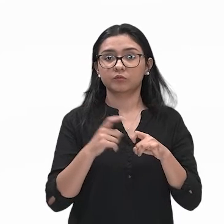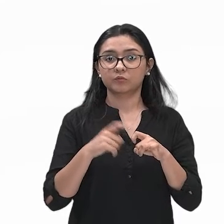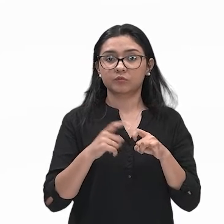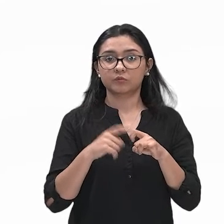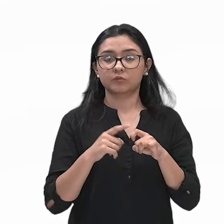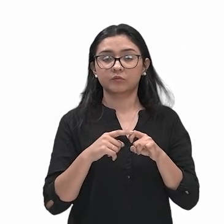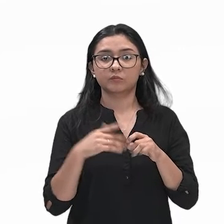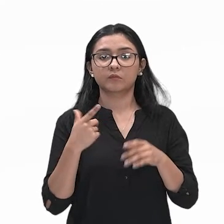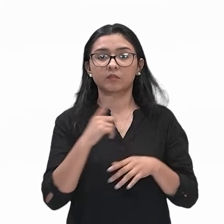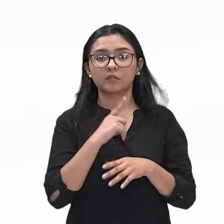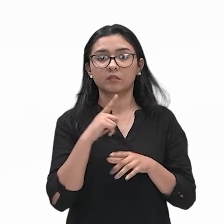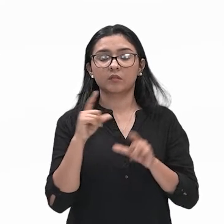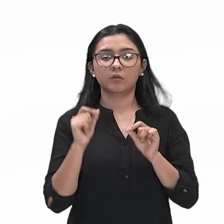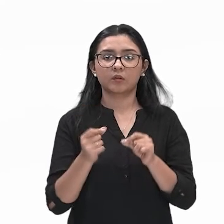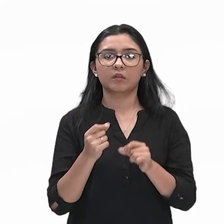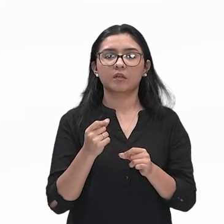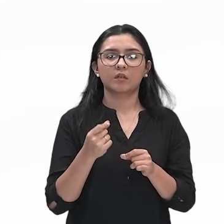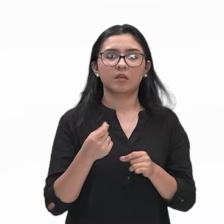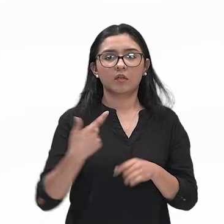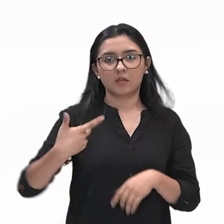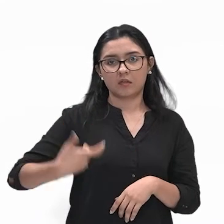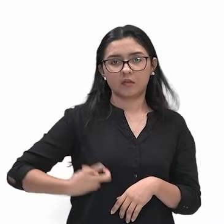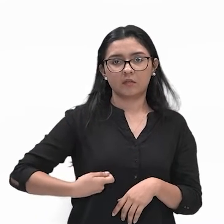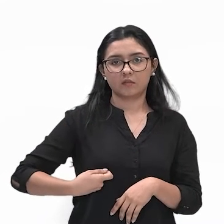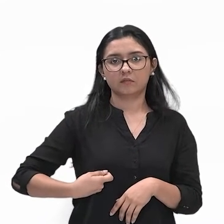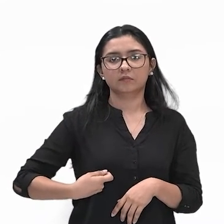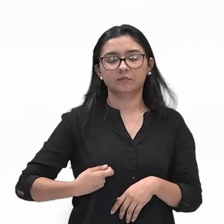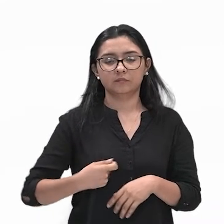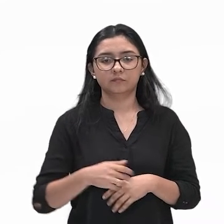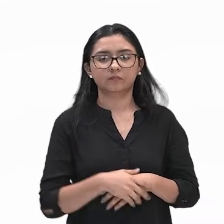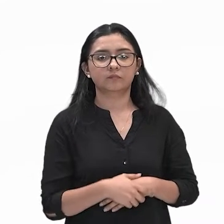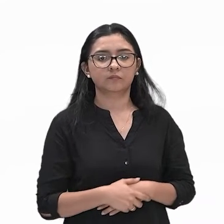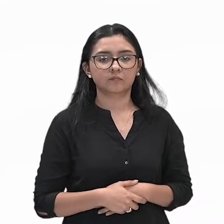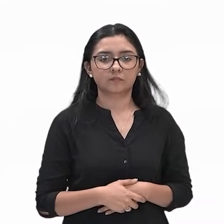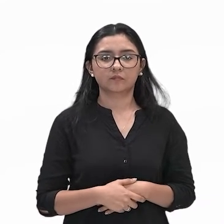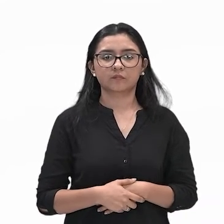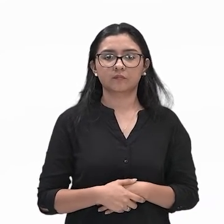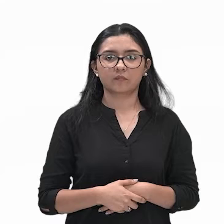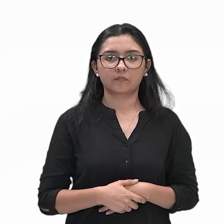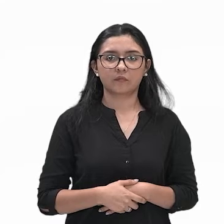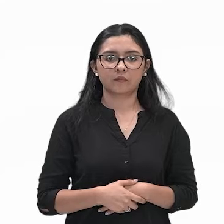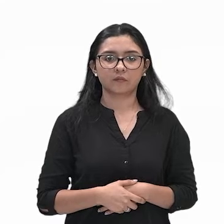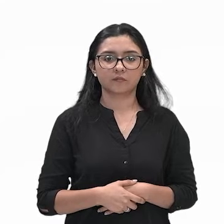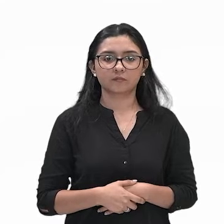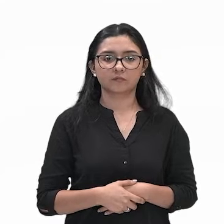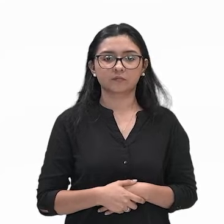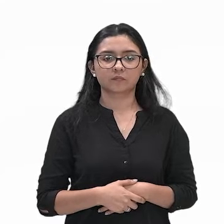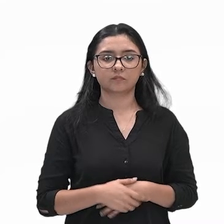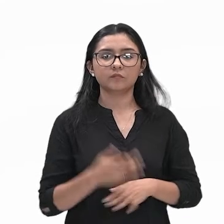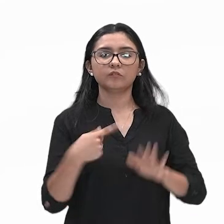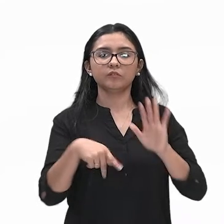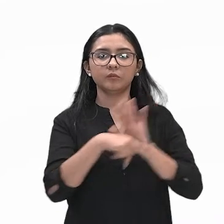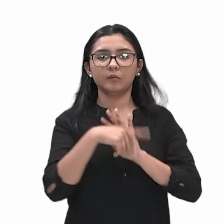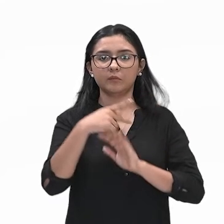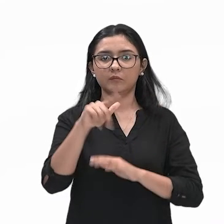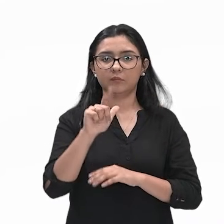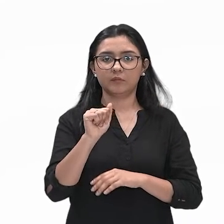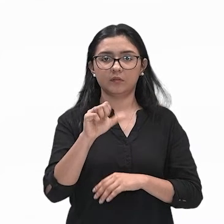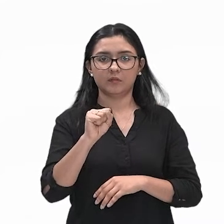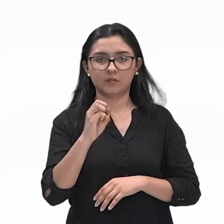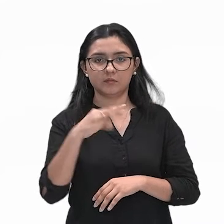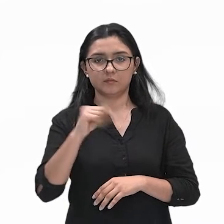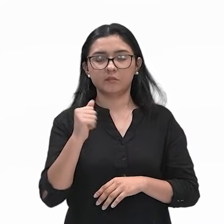receitando, por exemplo, injeções de gama-globulina extraída do plasma de pessoas que